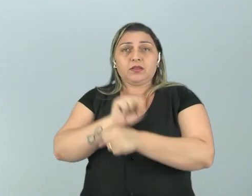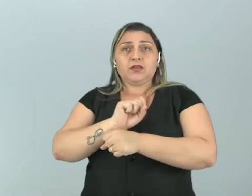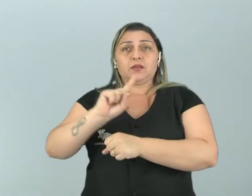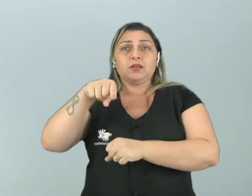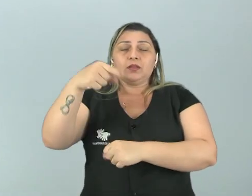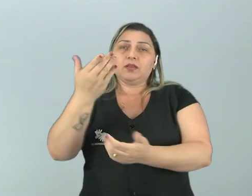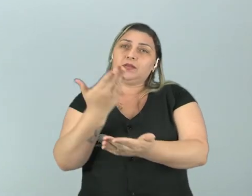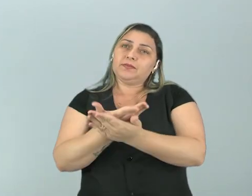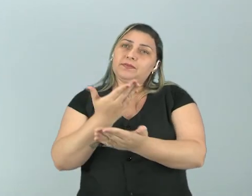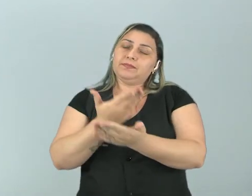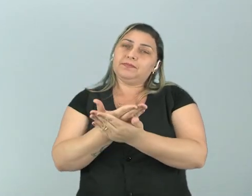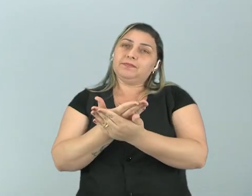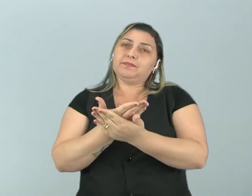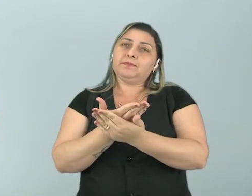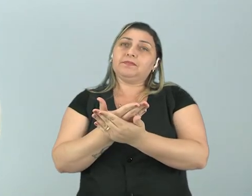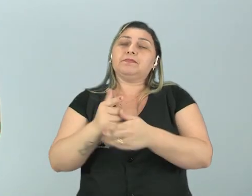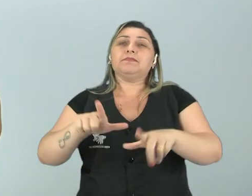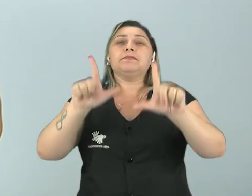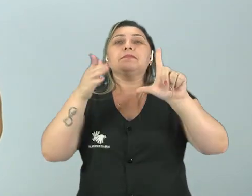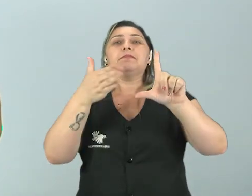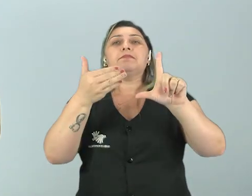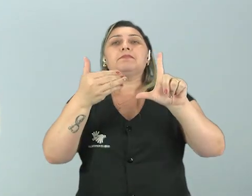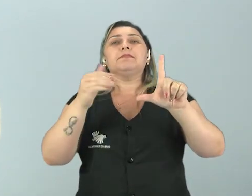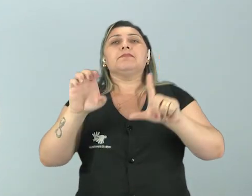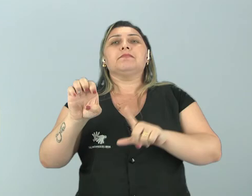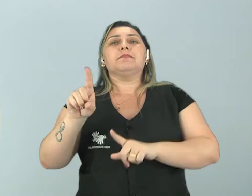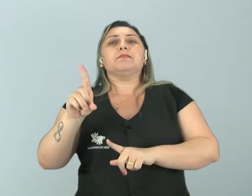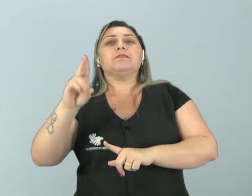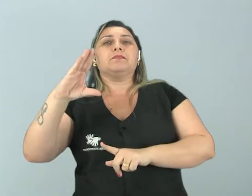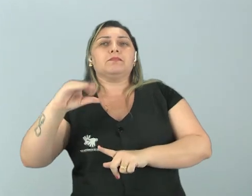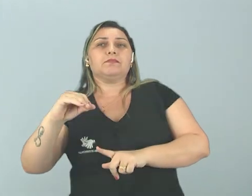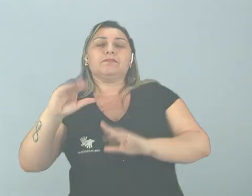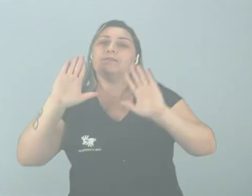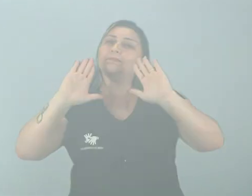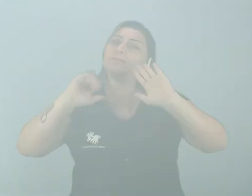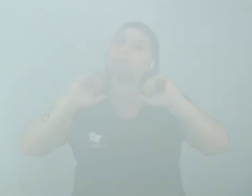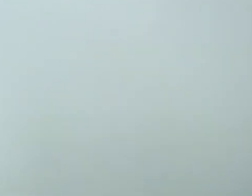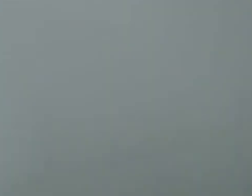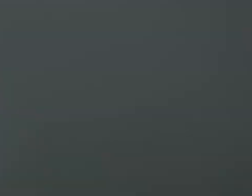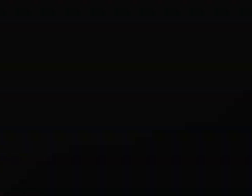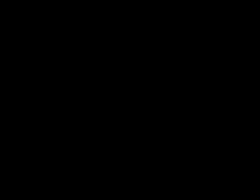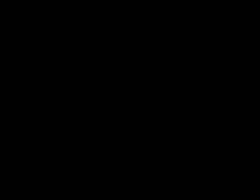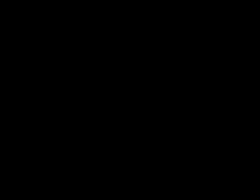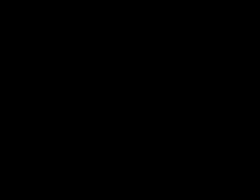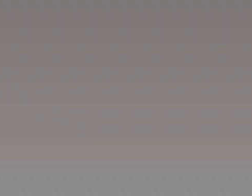espero vocês na próxima aula. E acessem a nossa plataforma Eduque. Tchau, tchau.